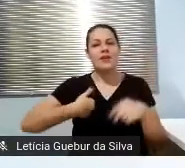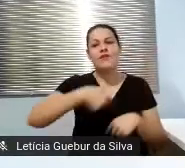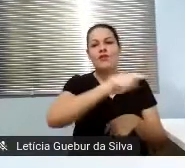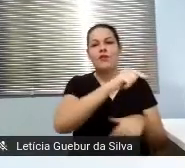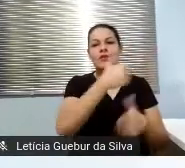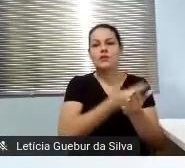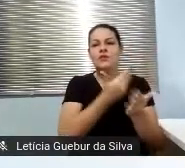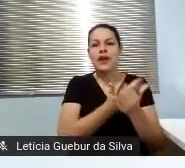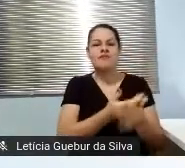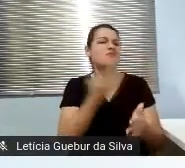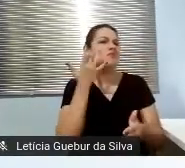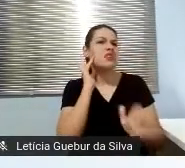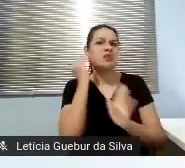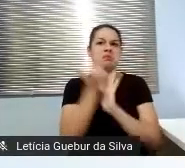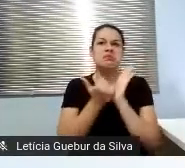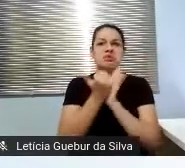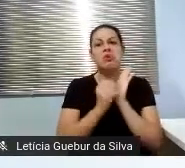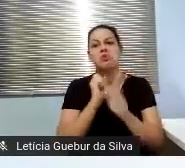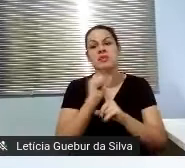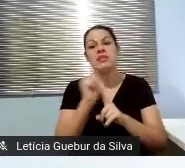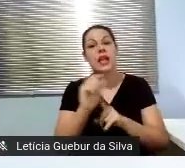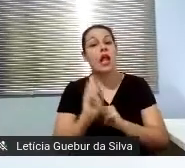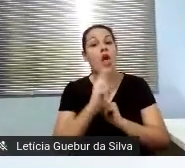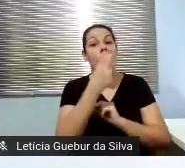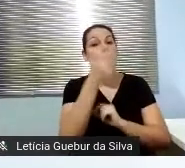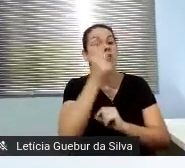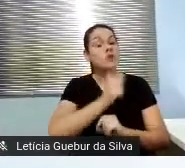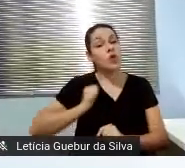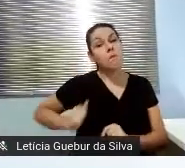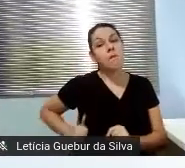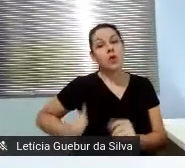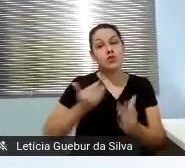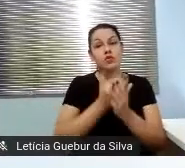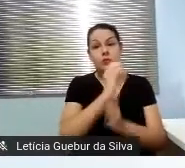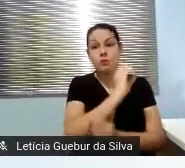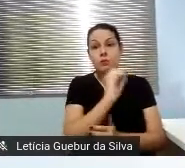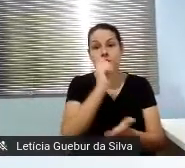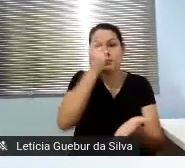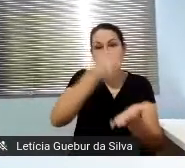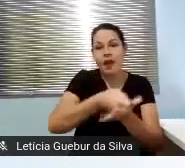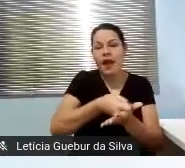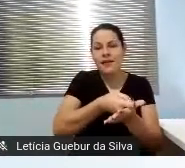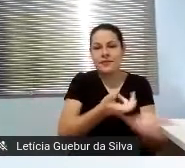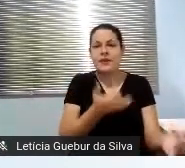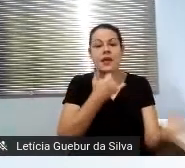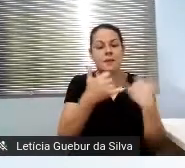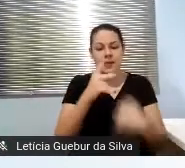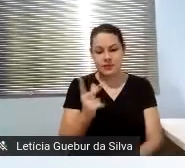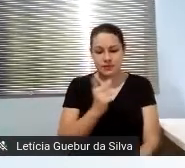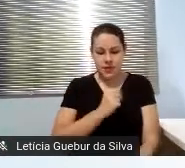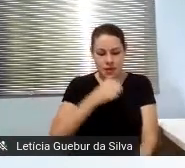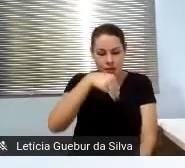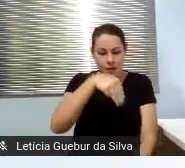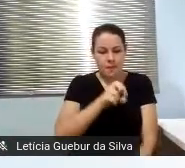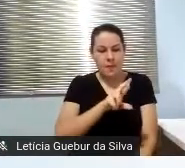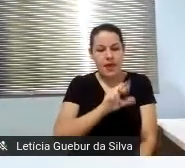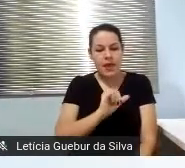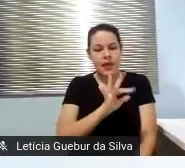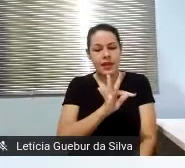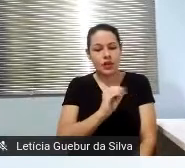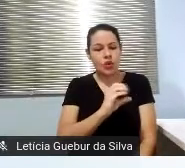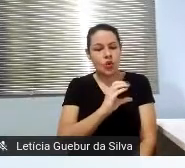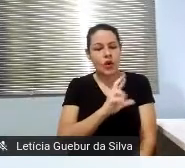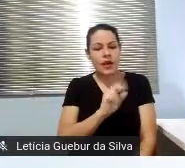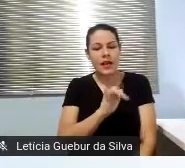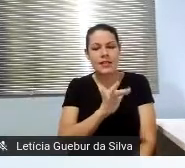50%, 20%, enfim, ela trabalha com esse parâmetro. Isso é meio que uma meritocracia dentro do ambiente educacional. Agora,